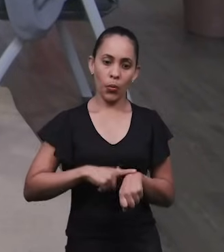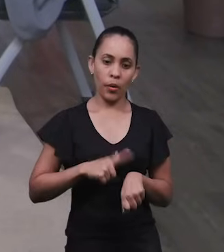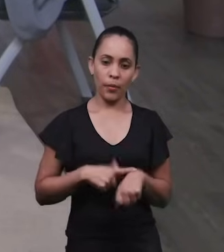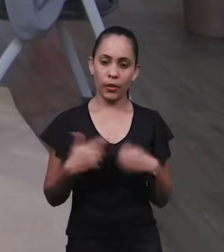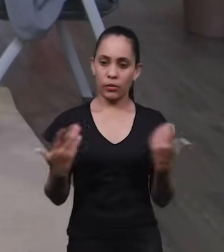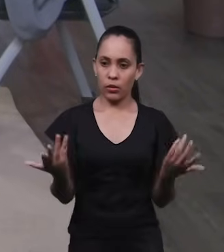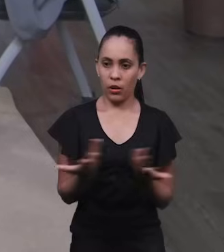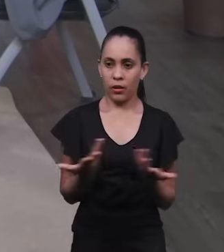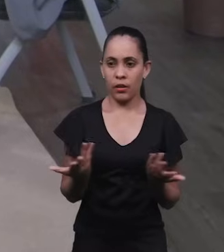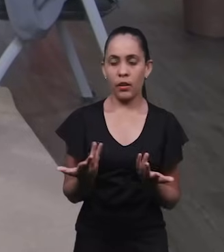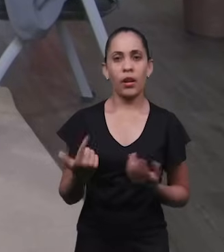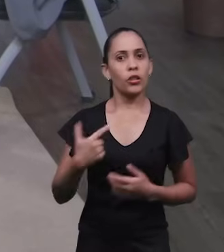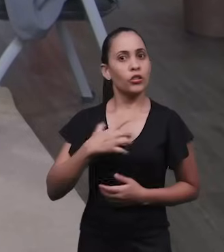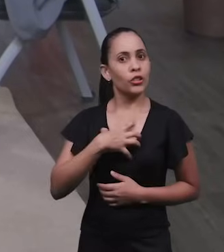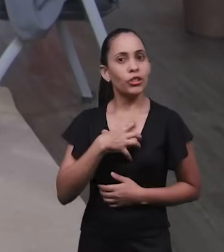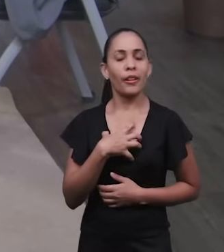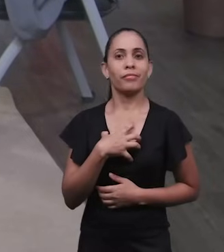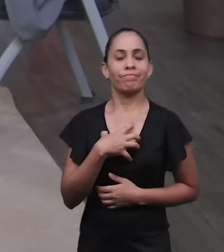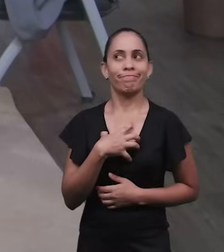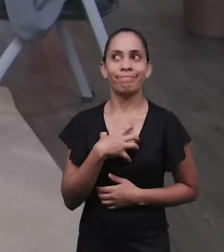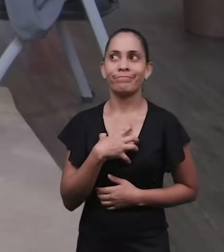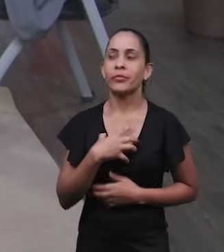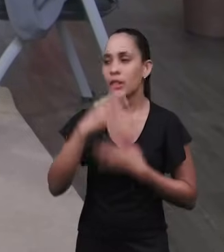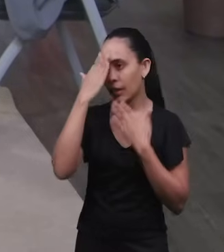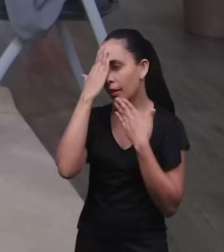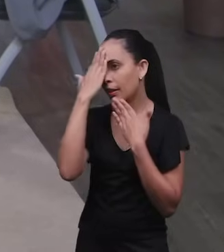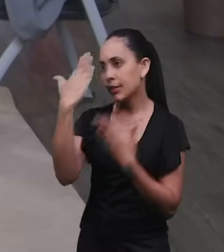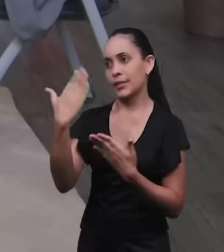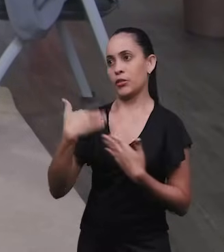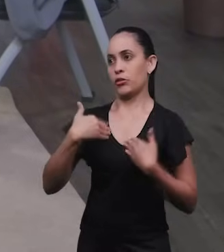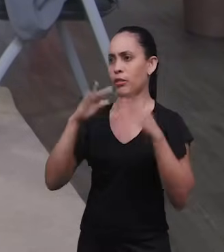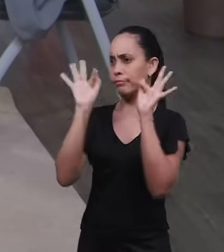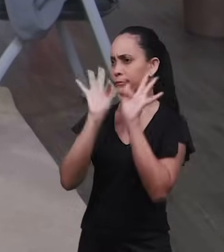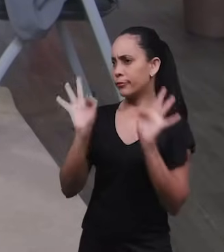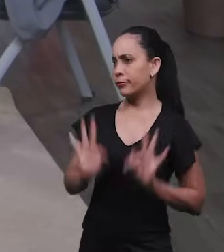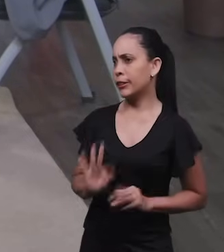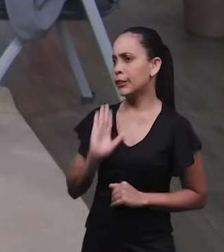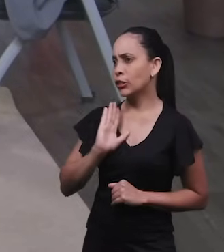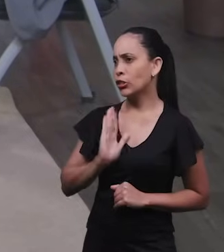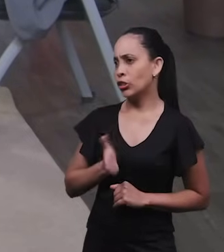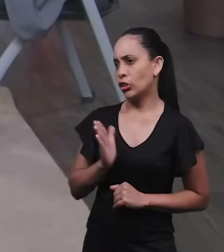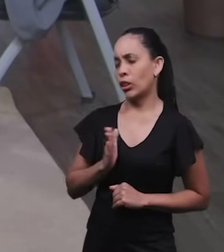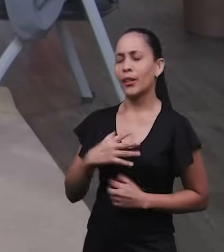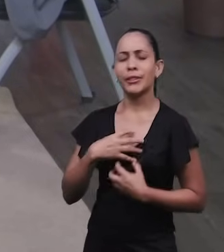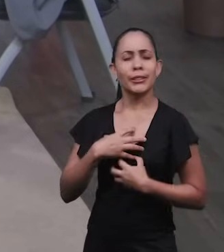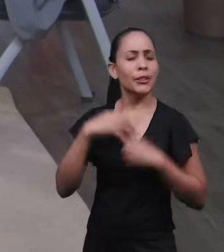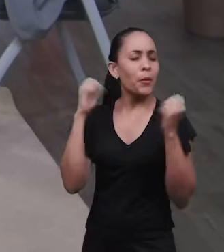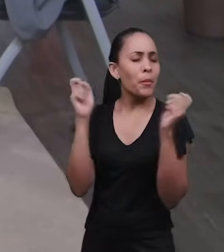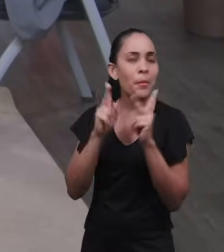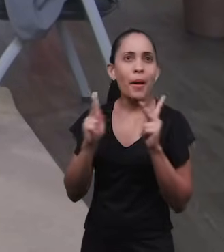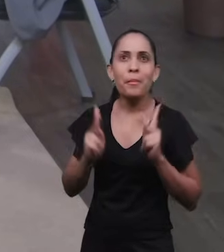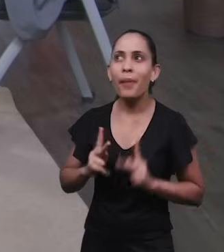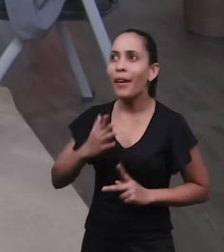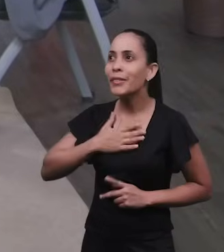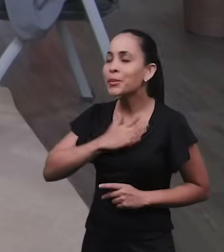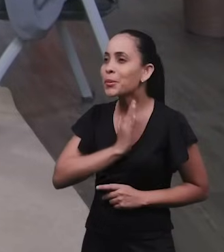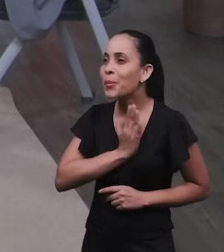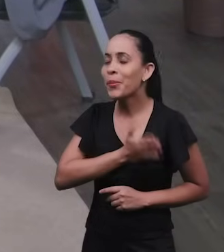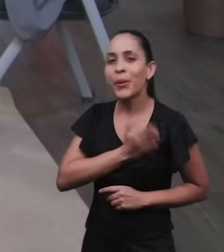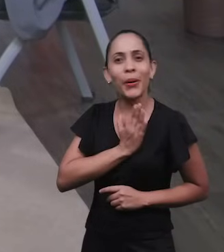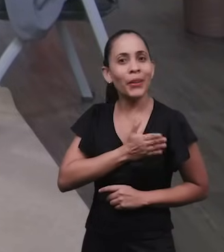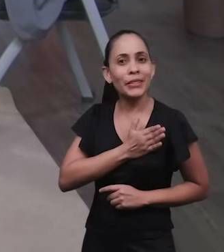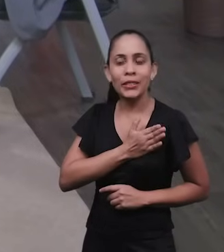desse momento eu já estou agradecido, já estou feliz. Entrou uma paz no meu coração aqui,